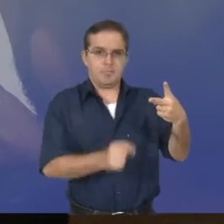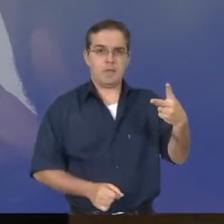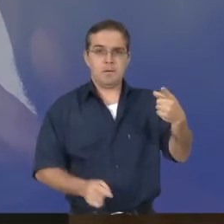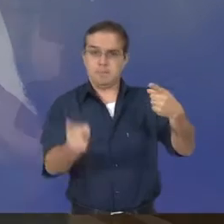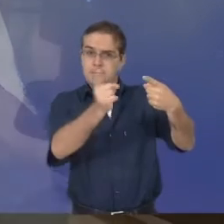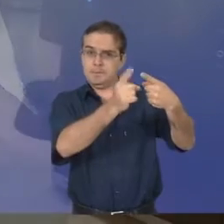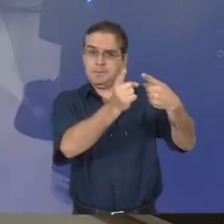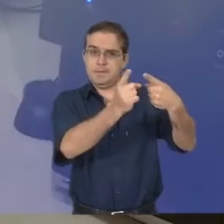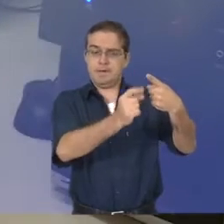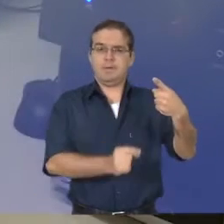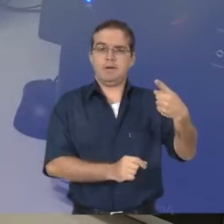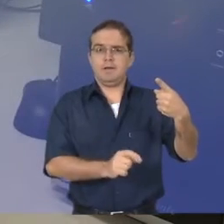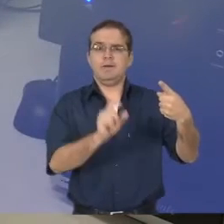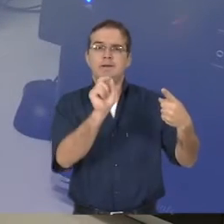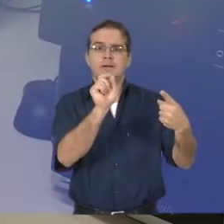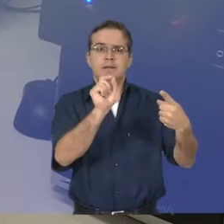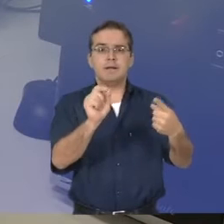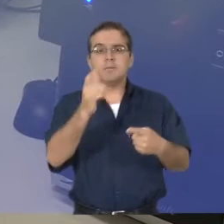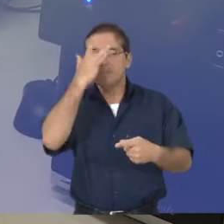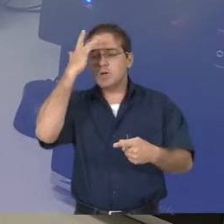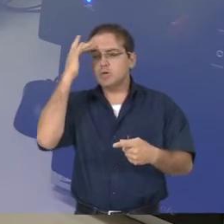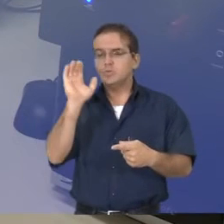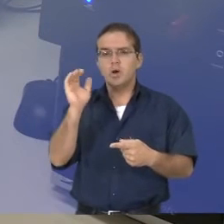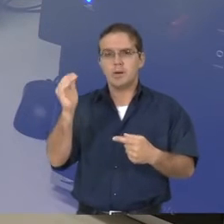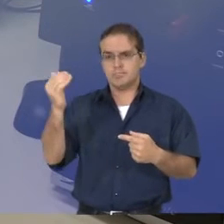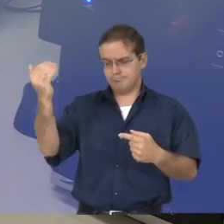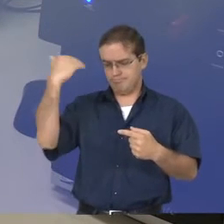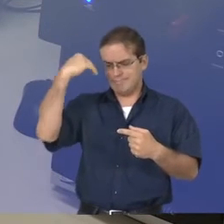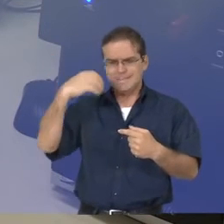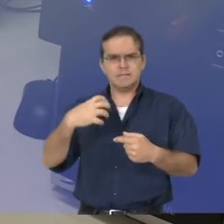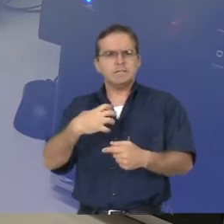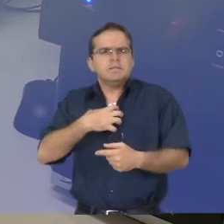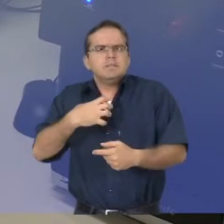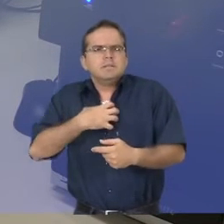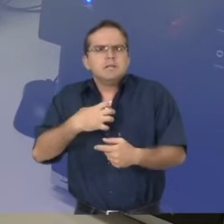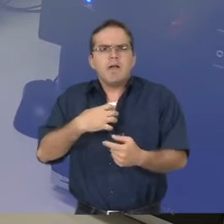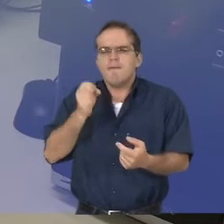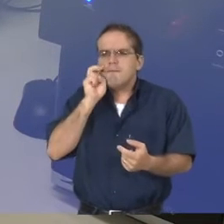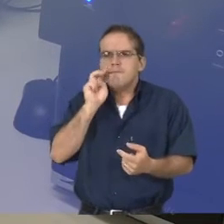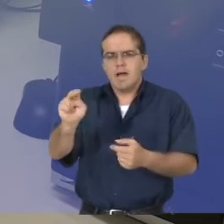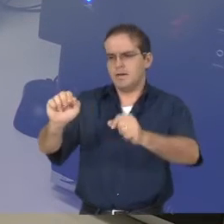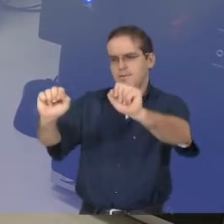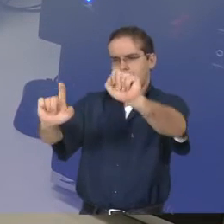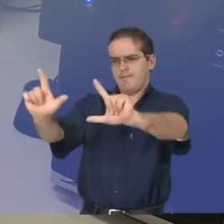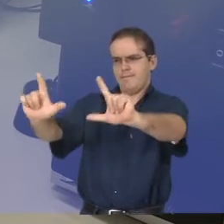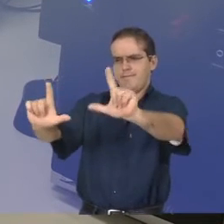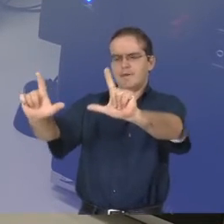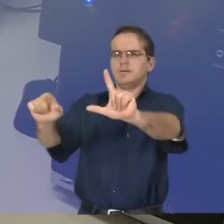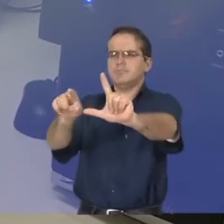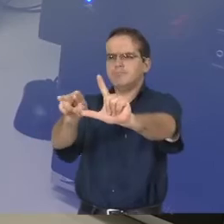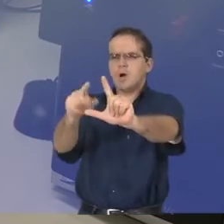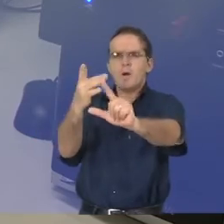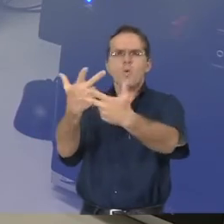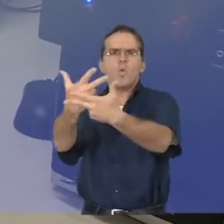pesquisadores investigaram quais os sentimentos que os voluntários apresentavam enquanto assistiam situações envolvendo